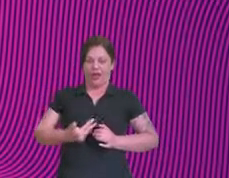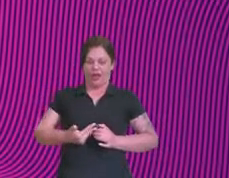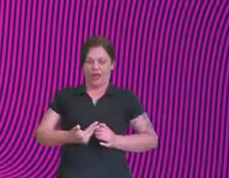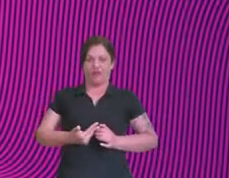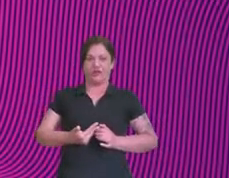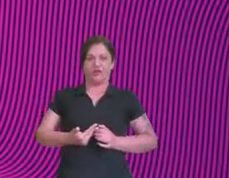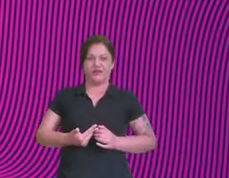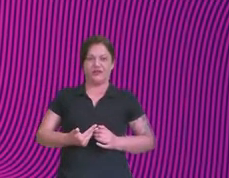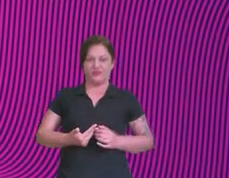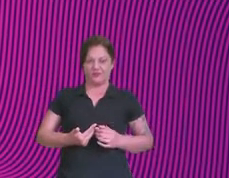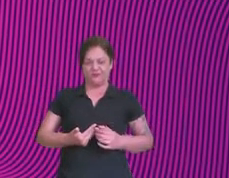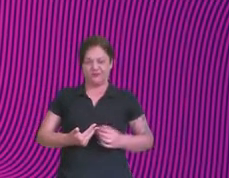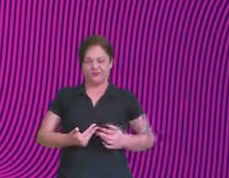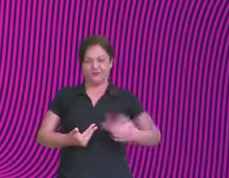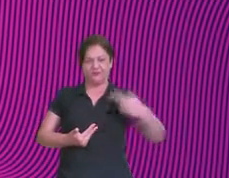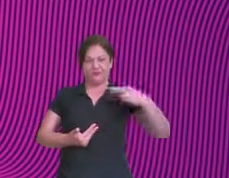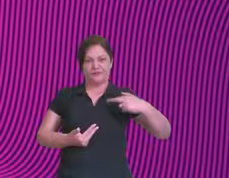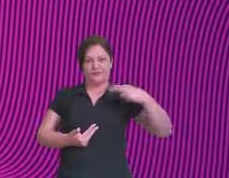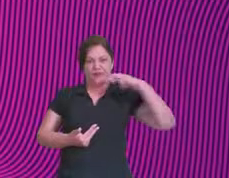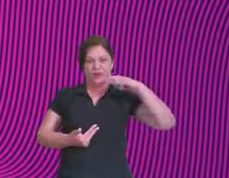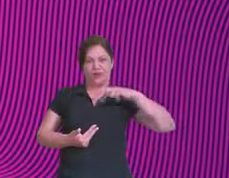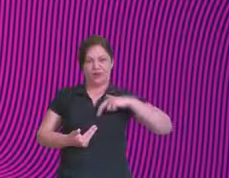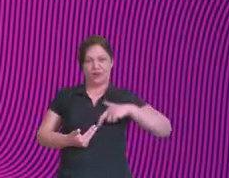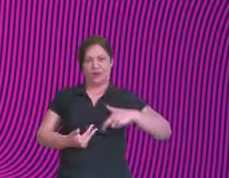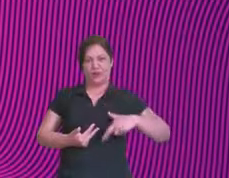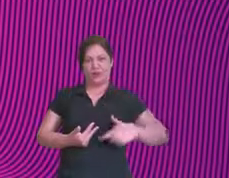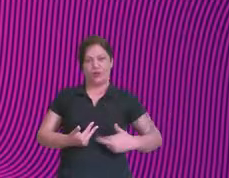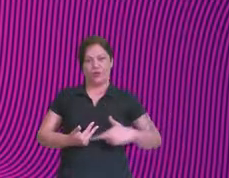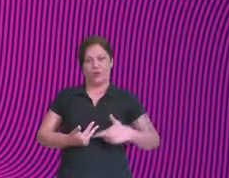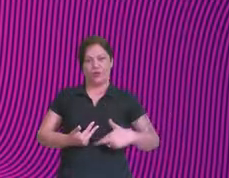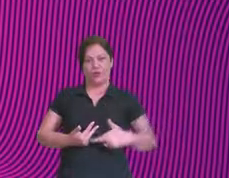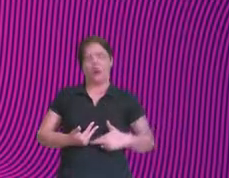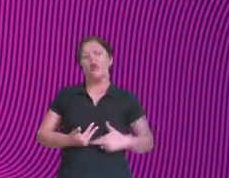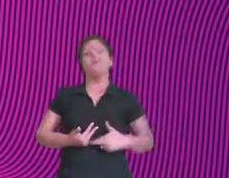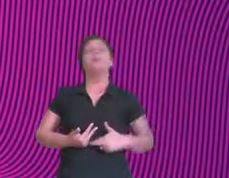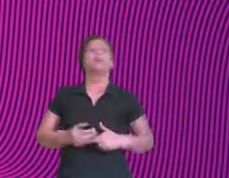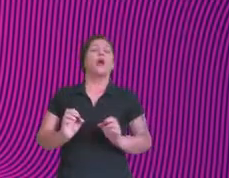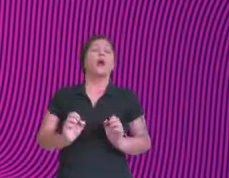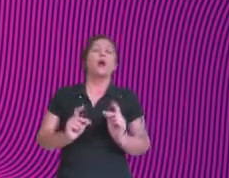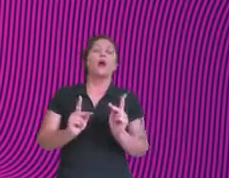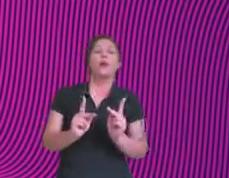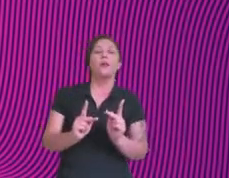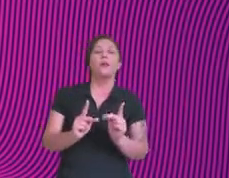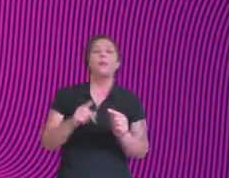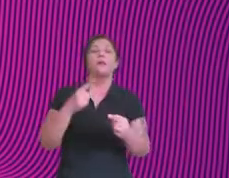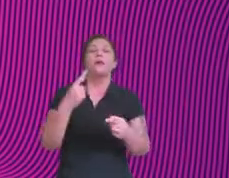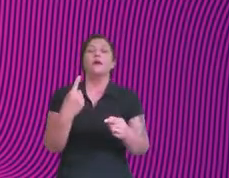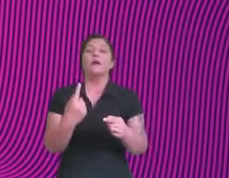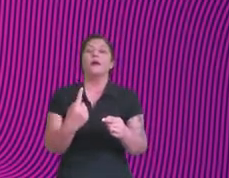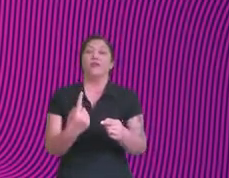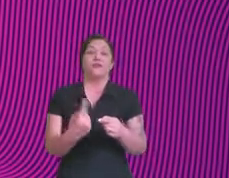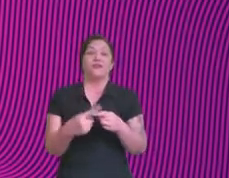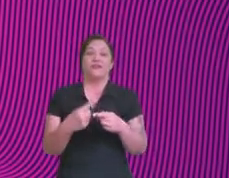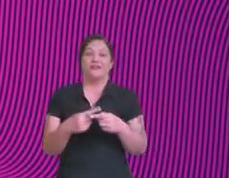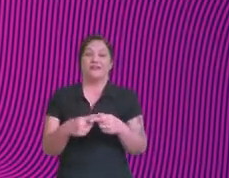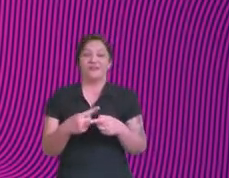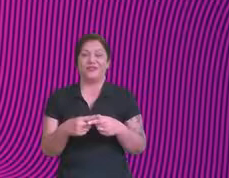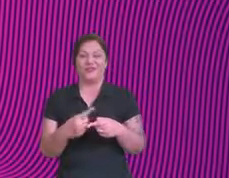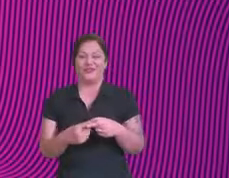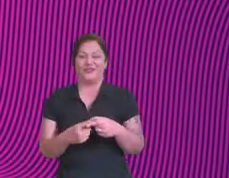A fechada sempre, você chegou a comentar, acho que a Coliseu, que é aberta, né? Não sei se vocês podiam comentar um pouquinho, explicar um pouquinho para a